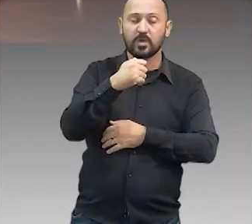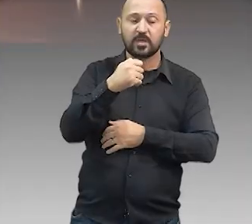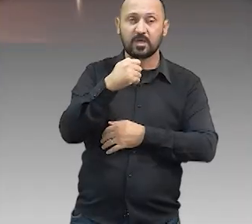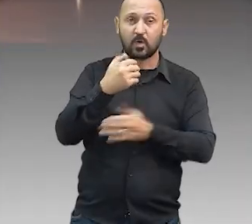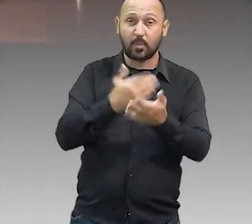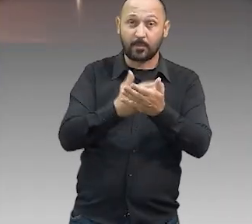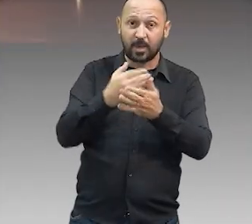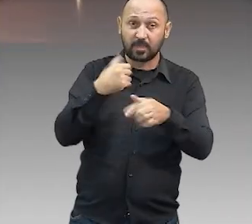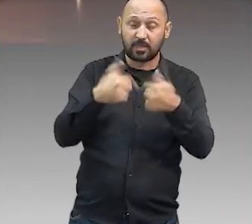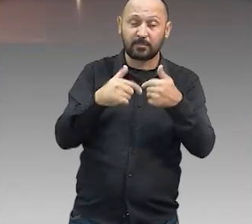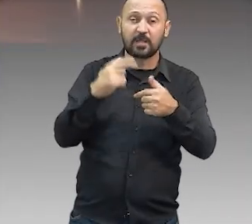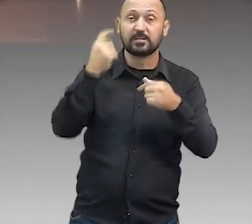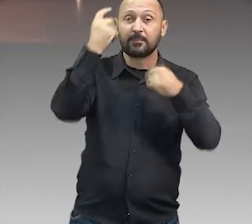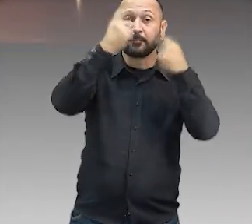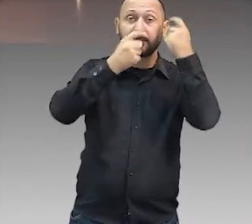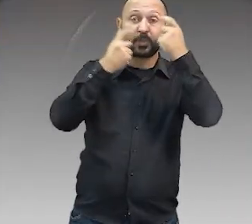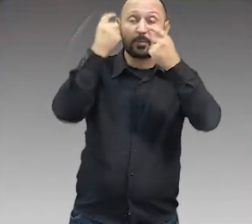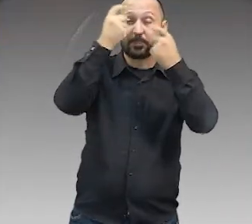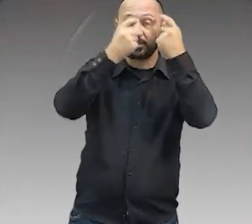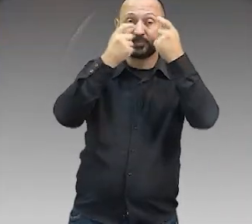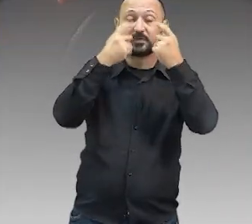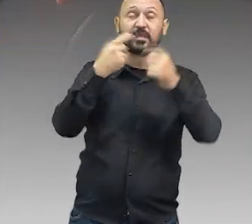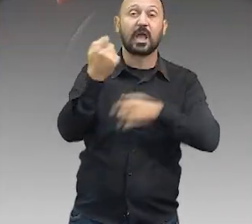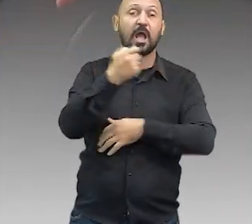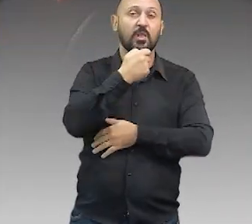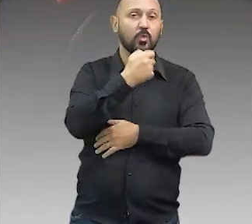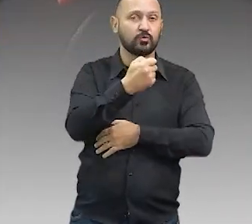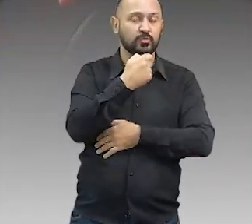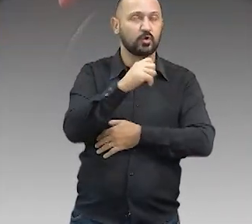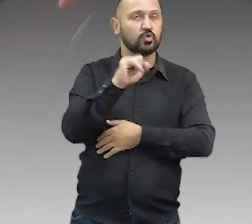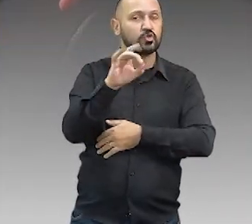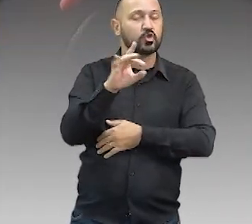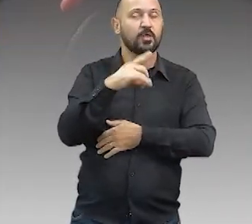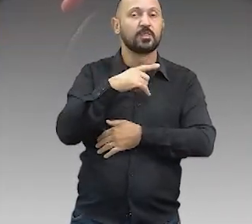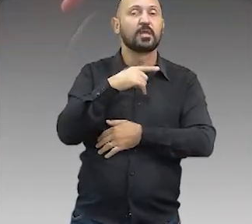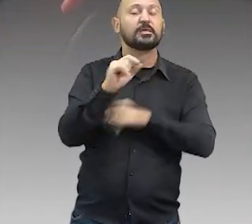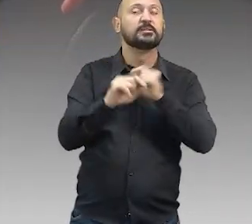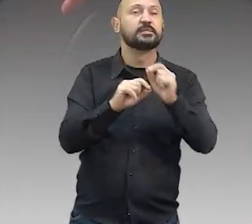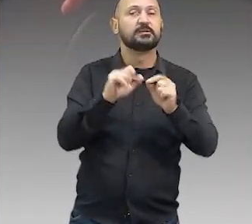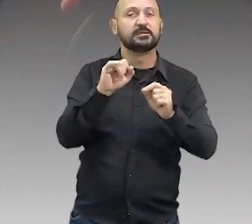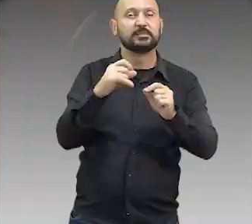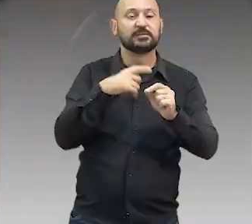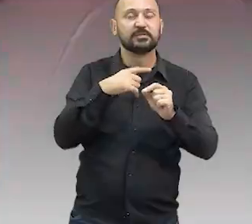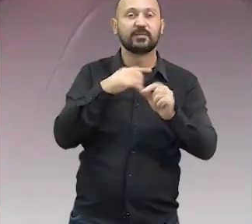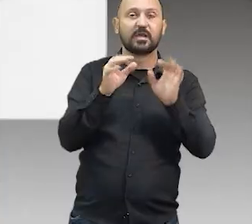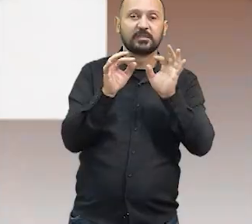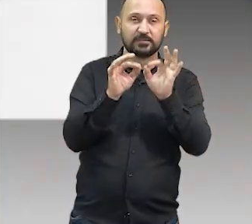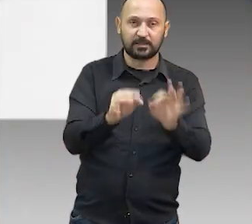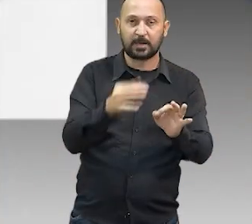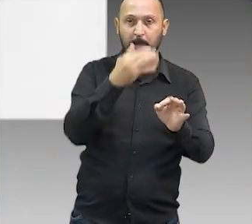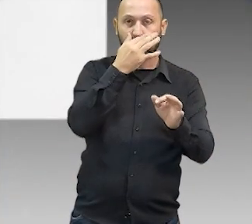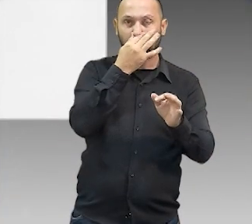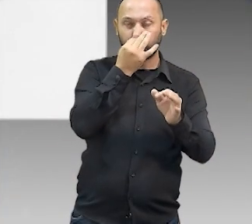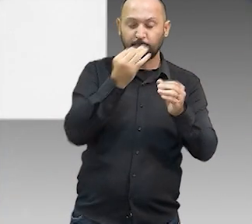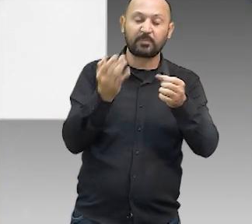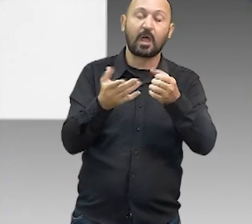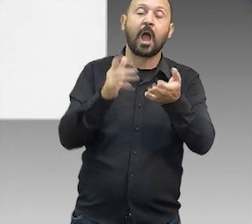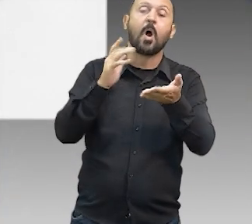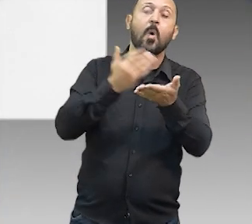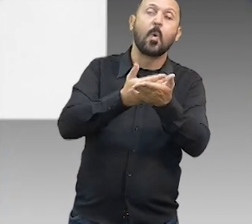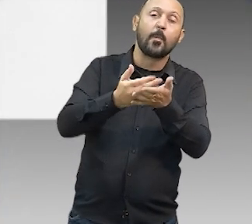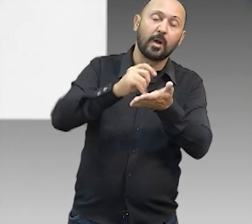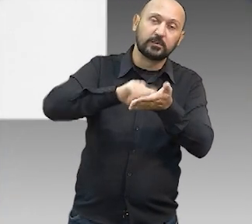de que a notícia, ela só é notícia se você tiver a certeza, a fonte e